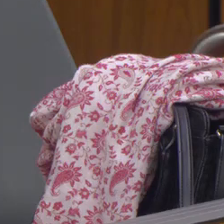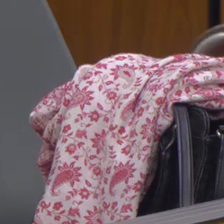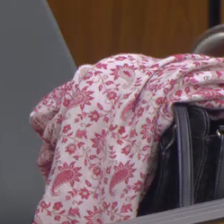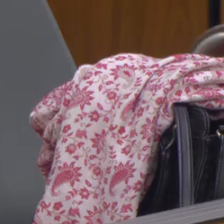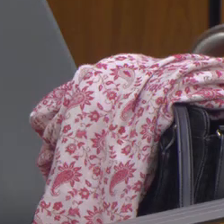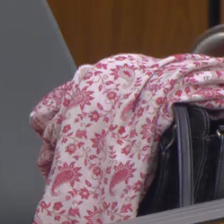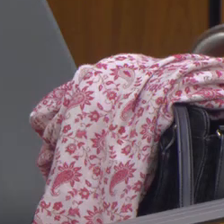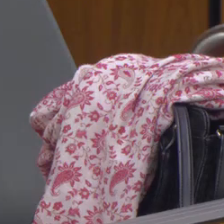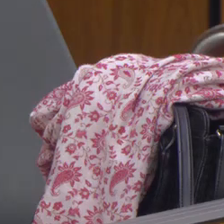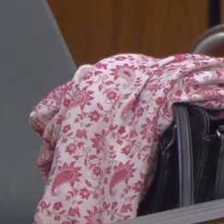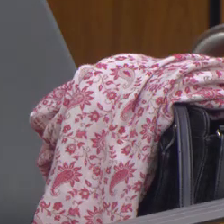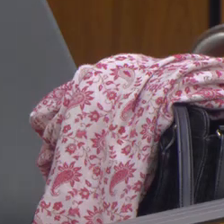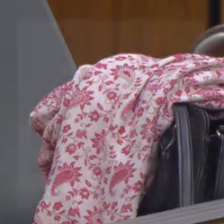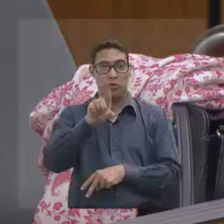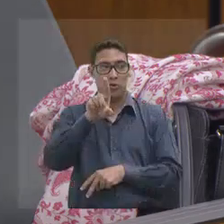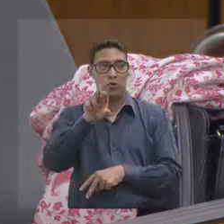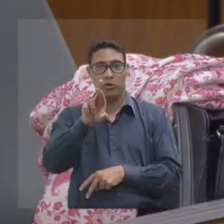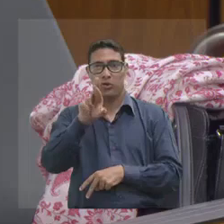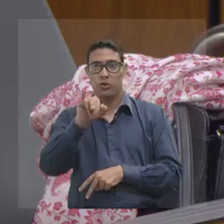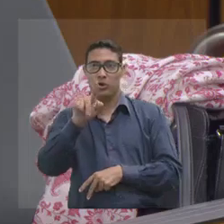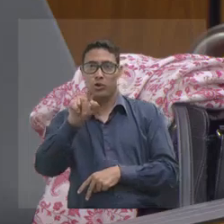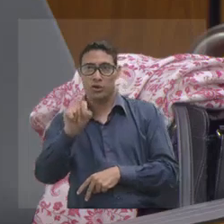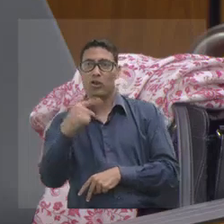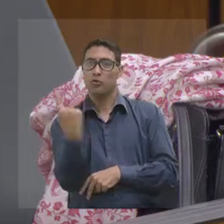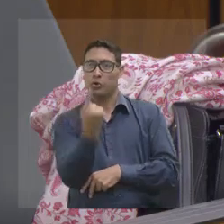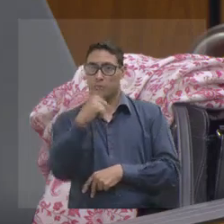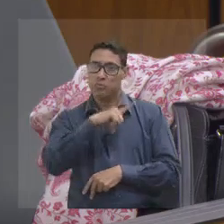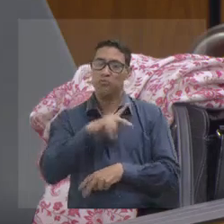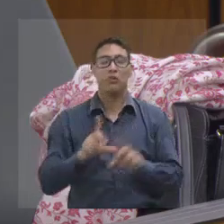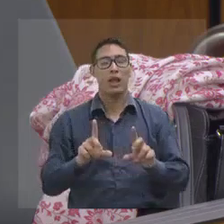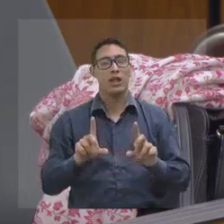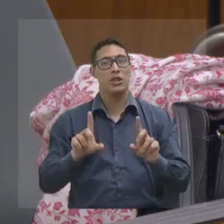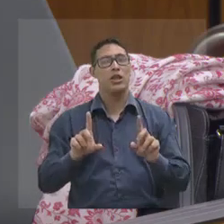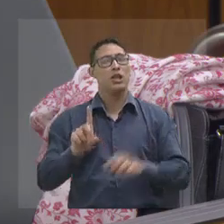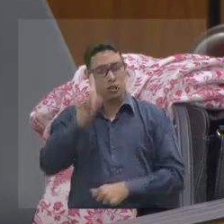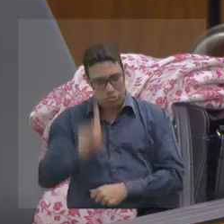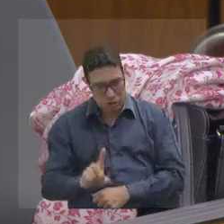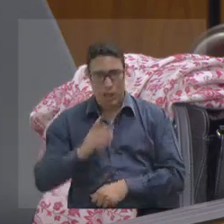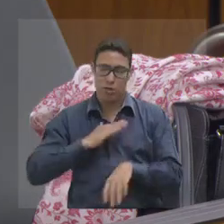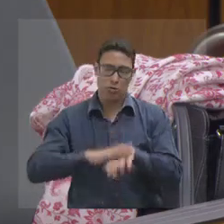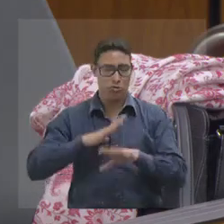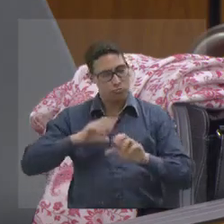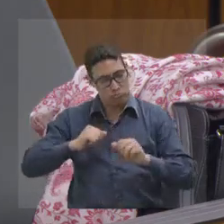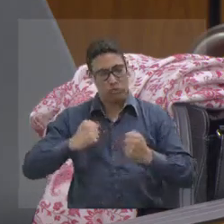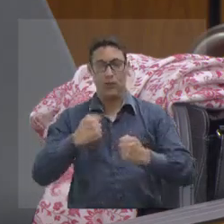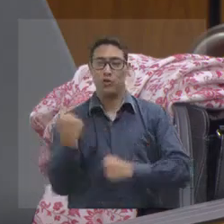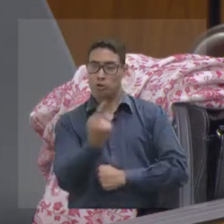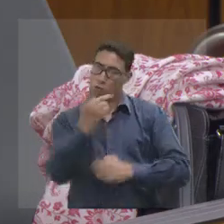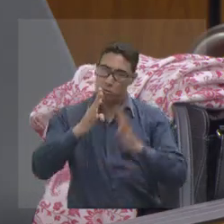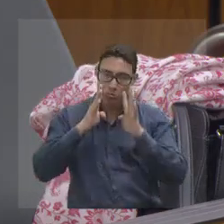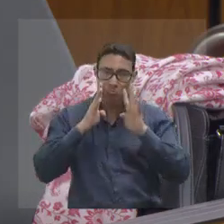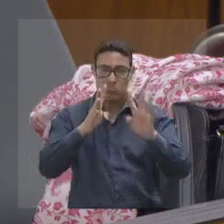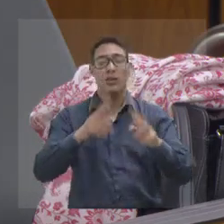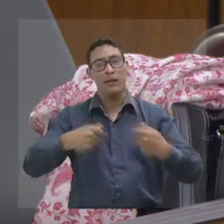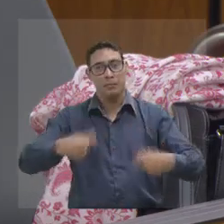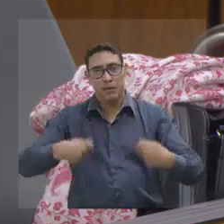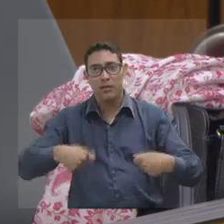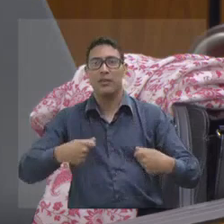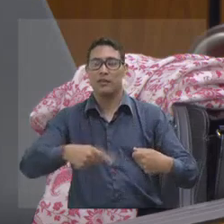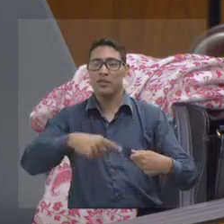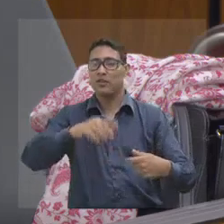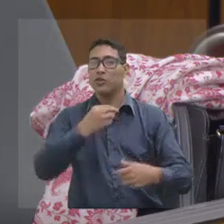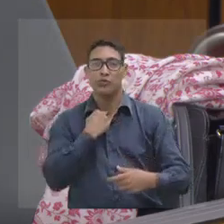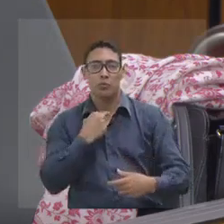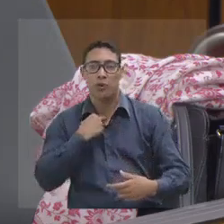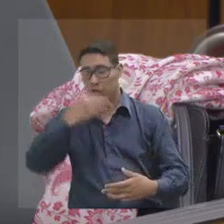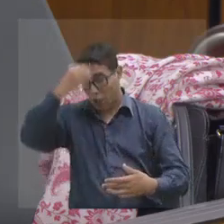e eu sou a primeira a dizer aqui que todo mundo tem direito de se defender que todo mundo tem que ser ouvido que ninguém deve ser considerado culpado de